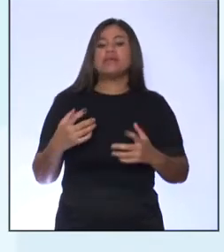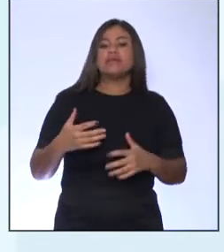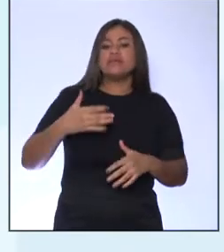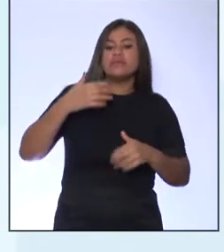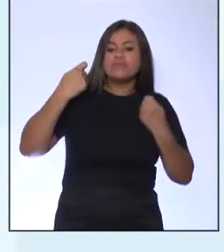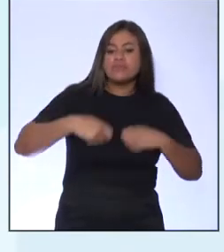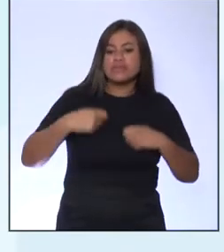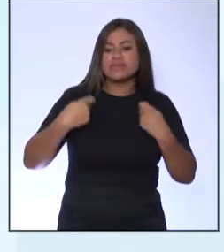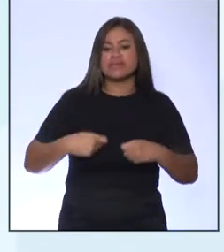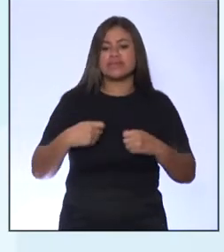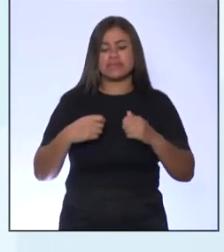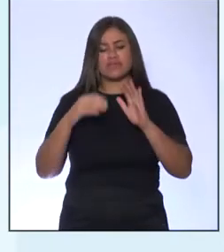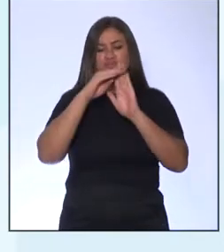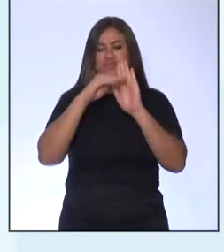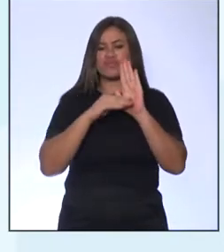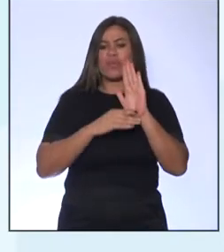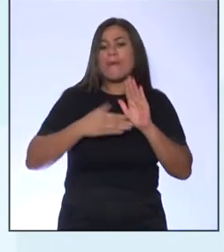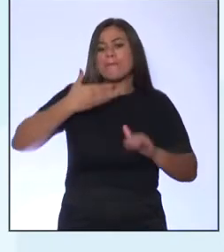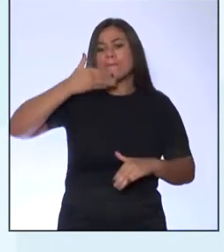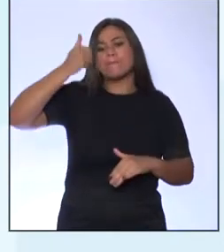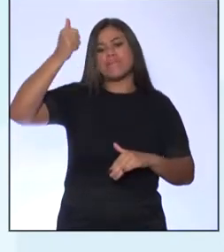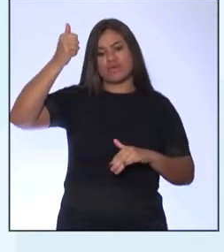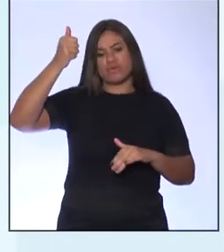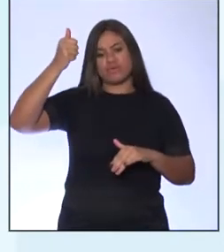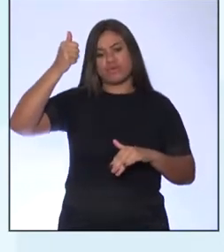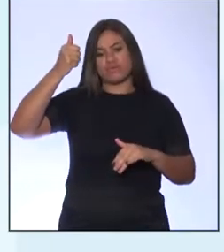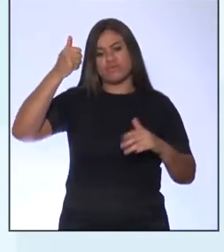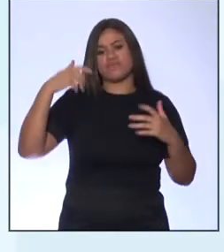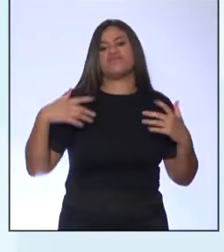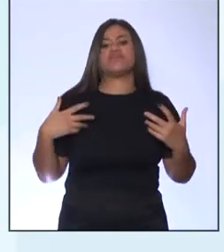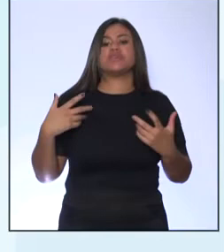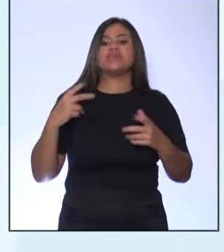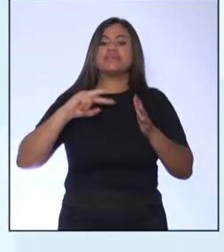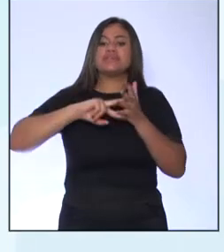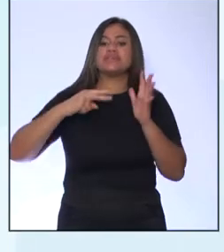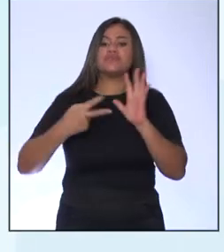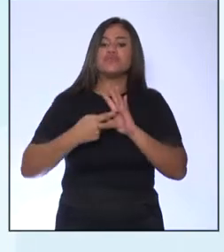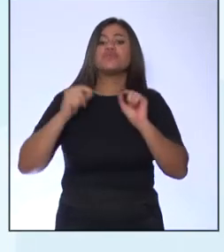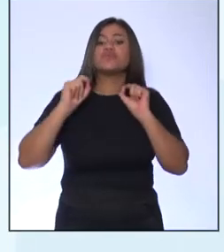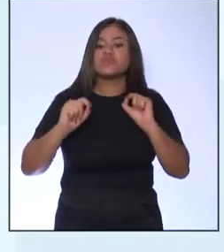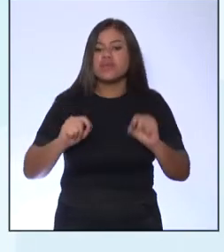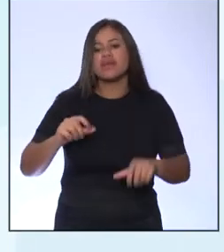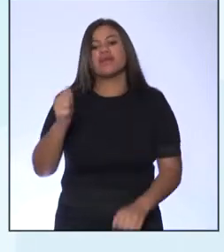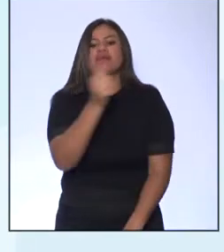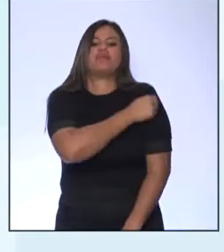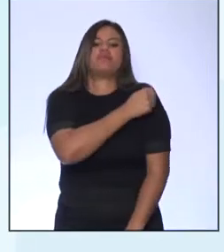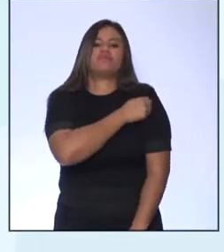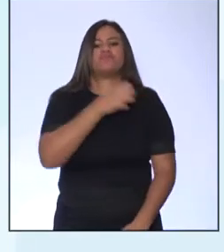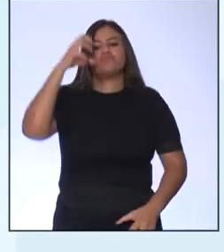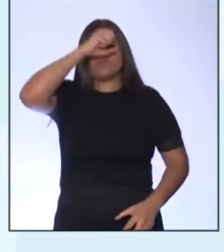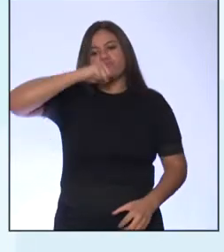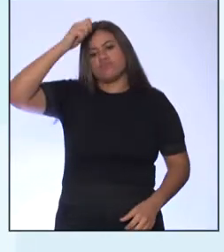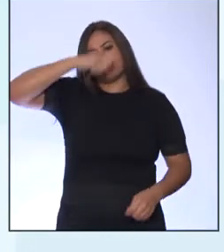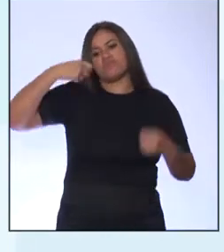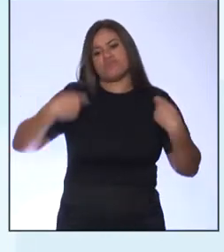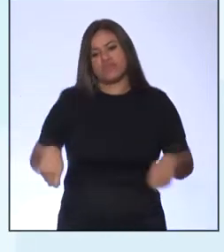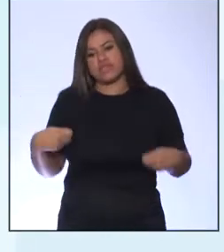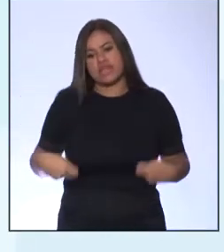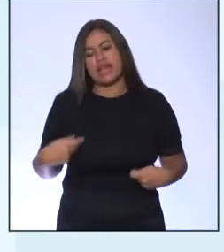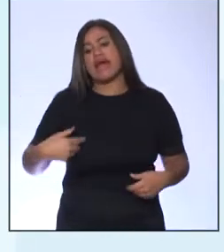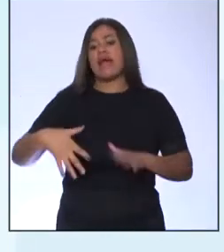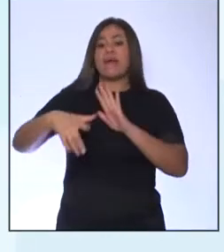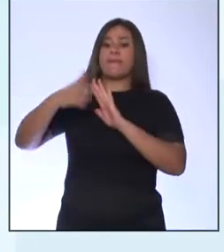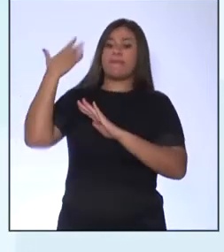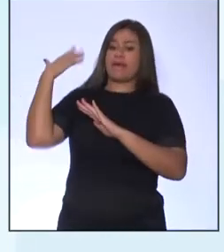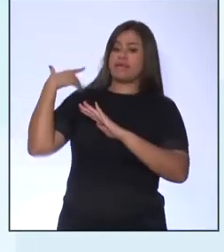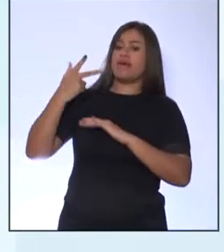prática docente significa, a meu ver, o aluno tem que aprender. Eu dizia muito para os meus alunos,